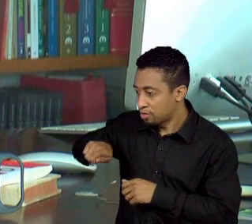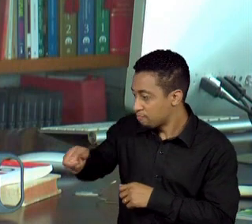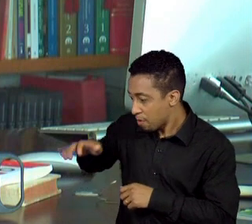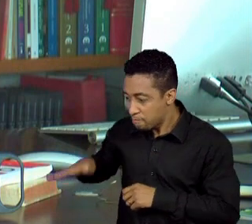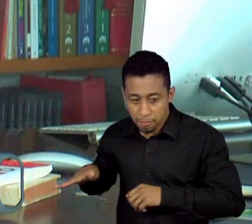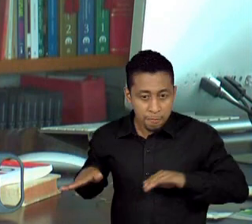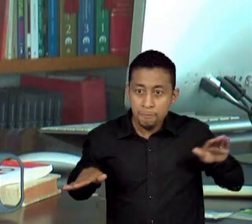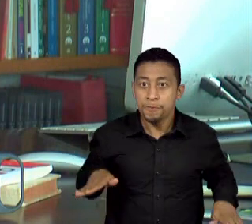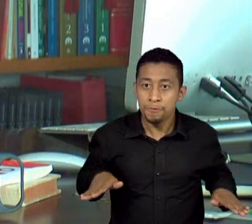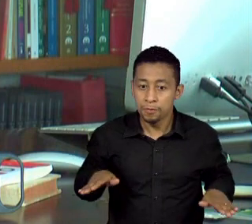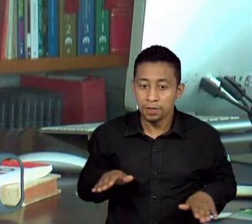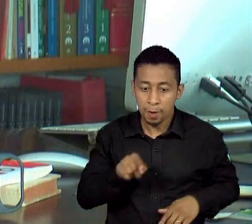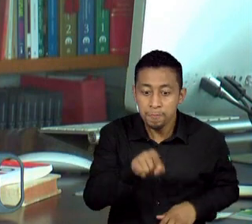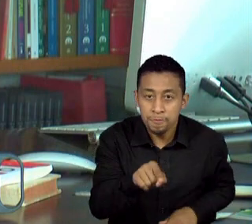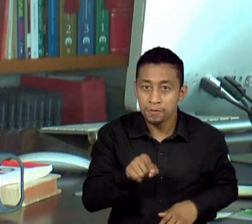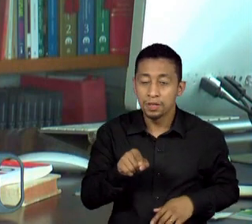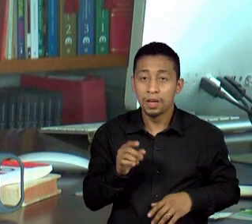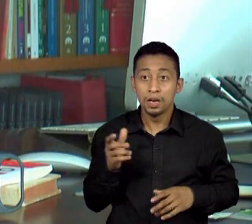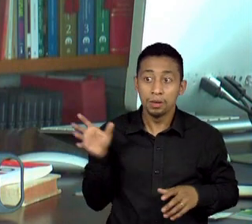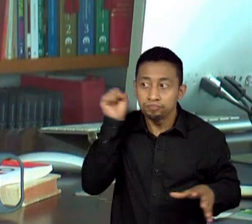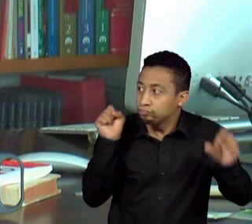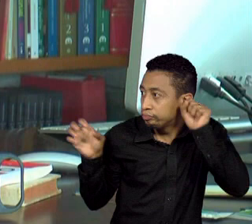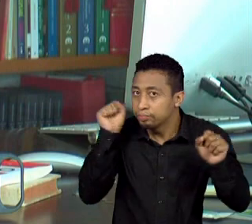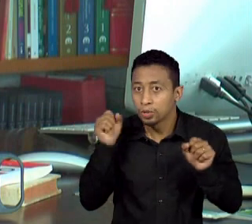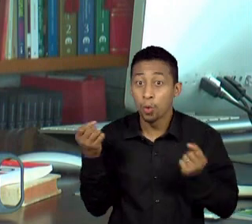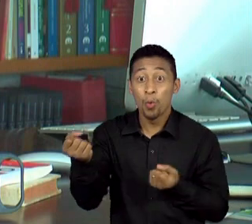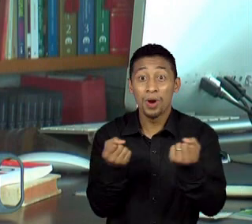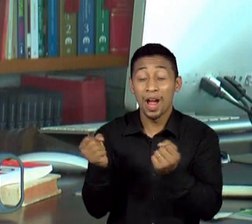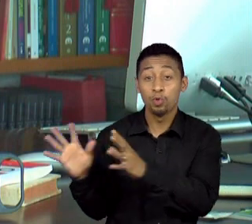eu não vou saber inventar.